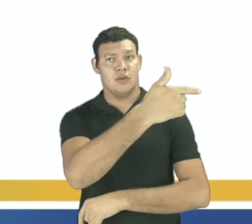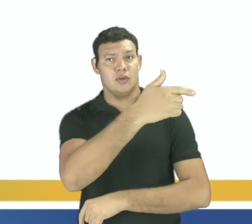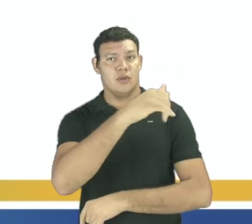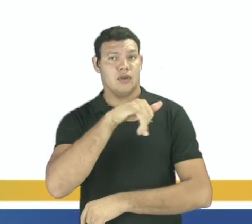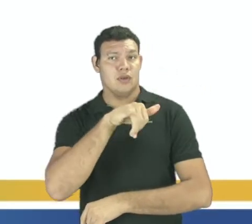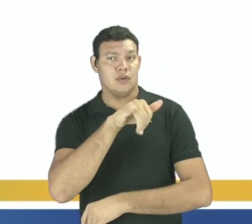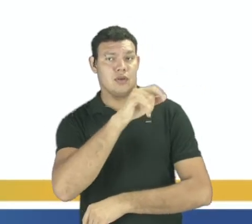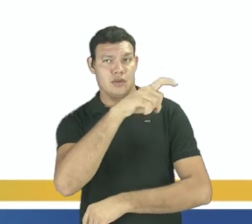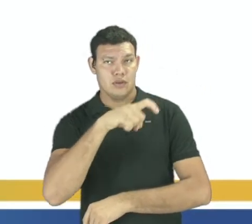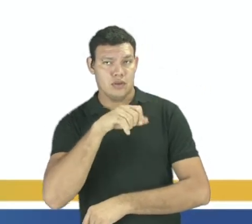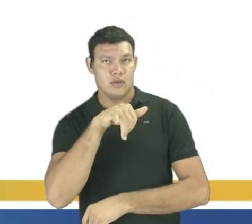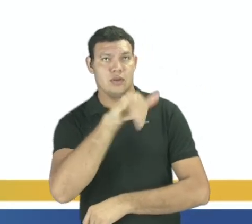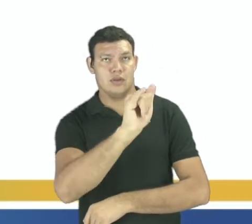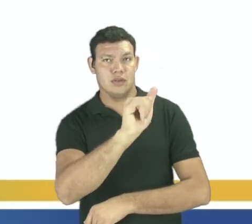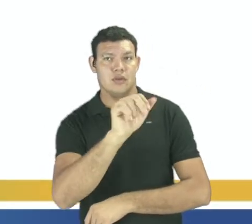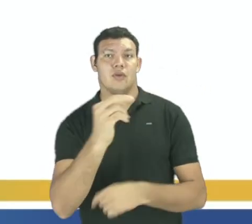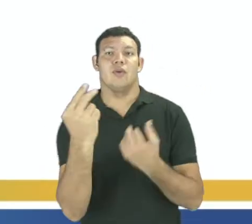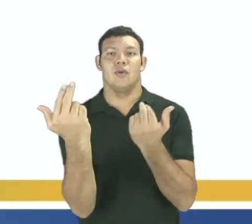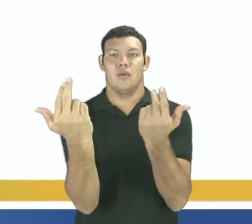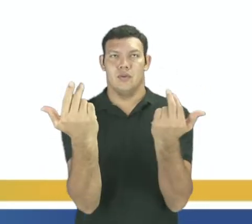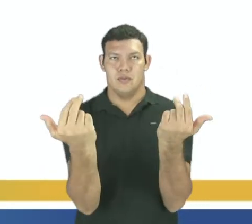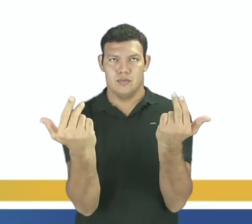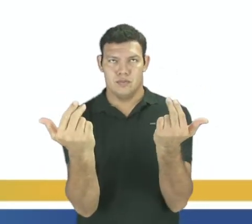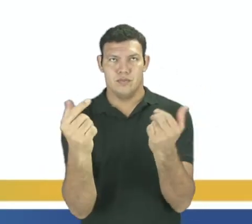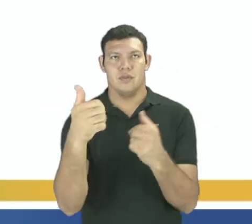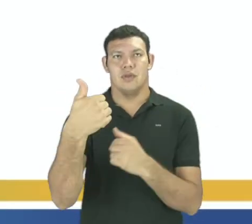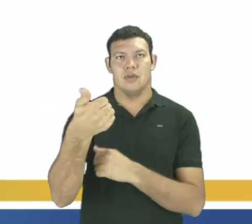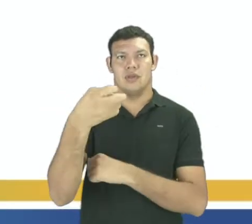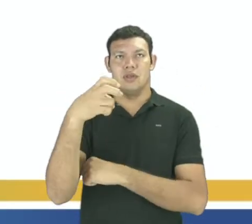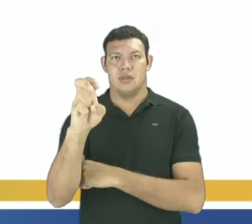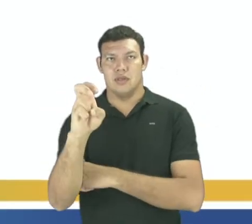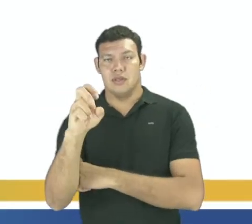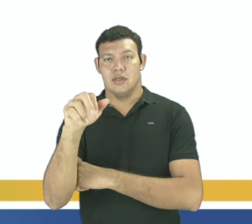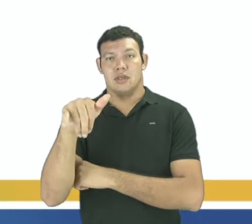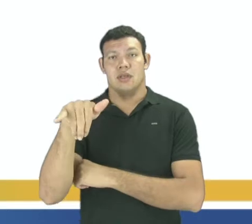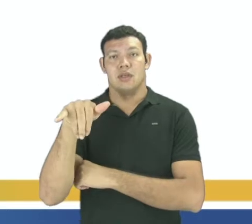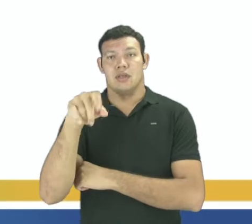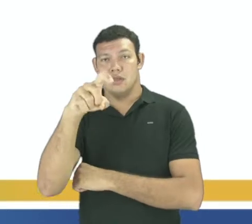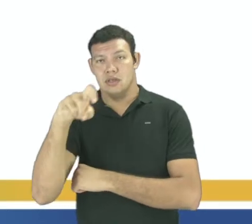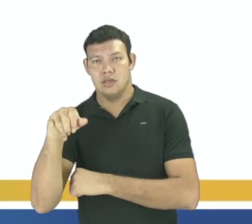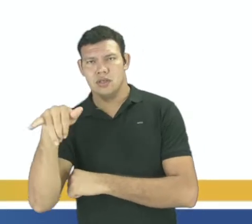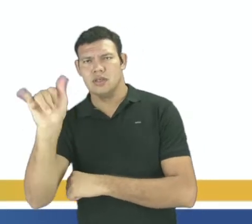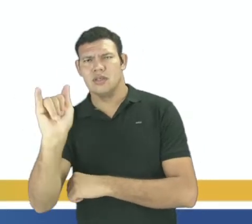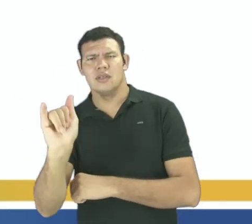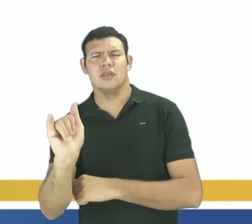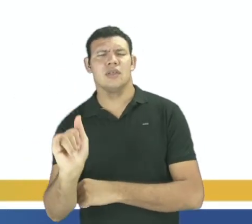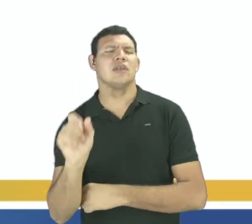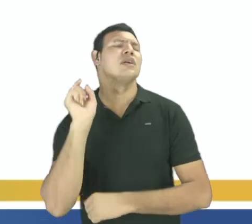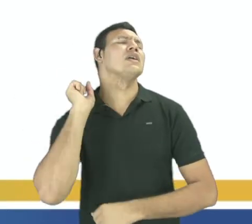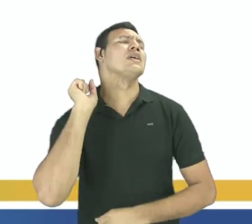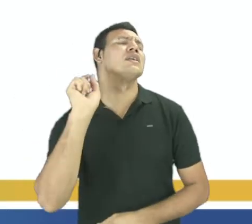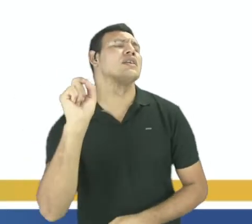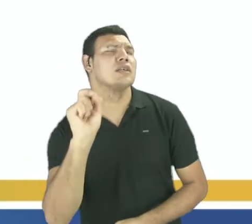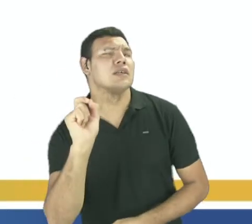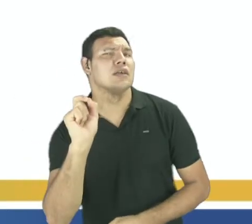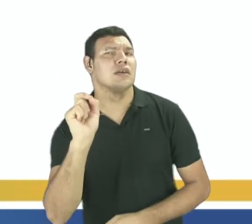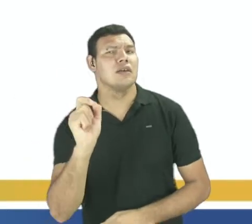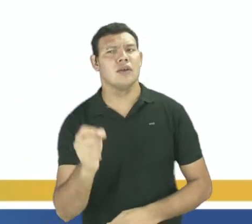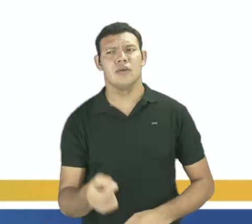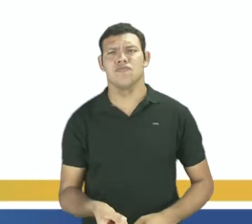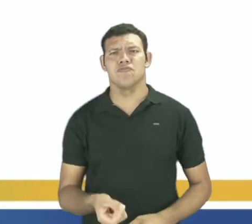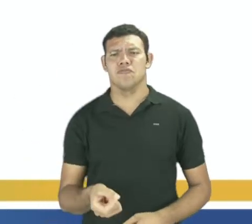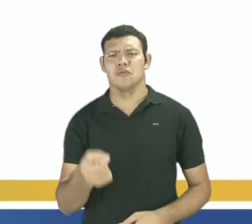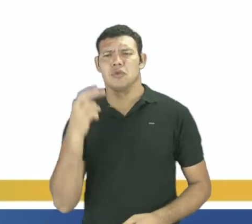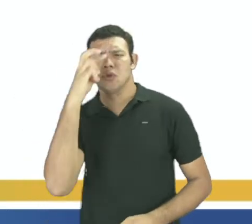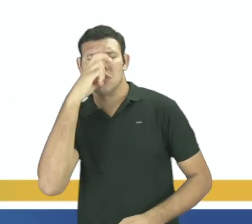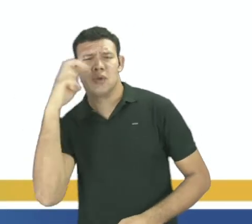é semelhante 15xy. Mas aí você poderia perguntar, professor, é semelhante em quê? Para onde eu vou olhar se